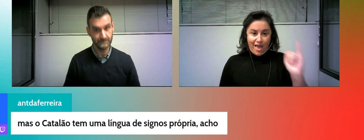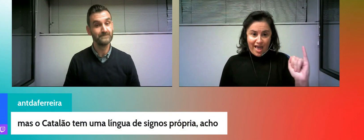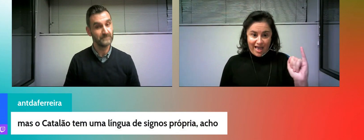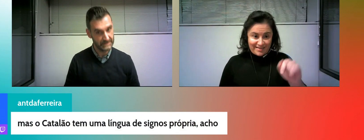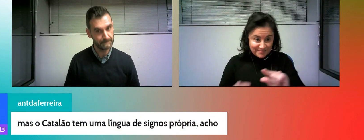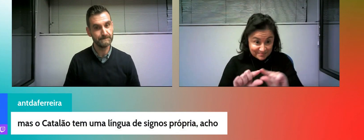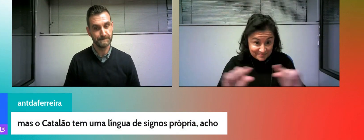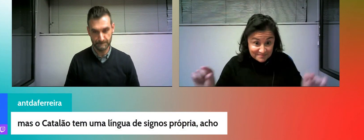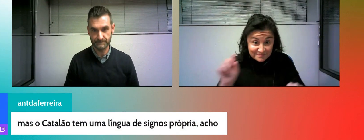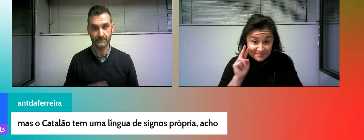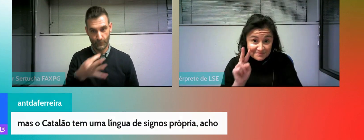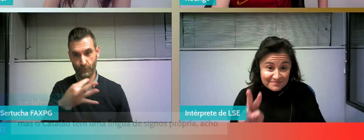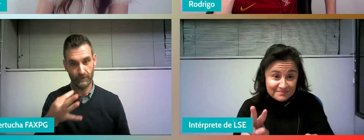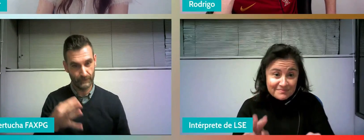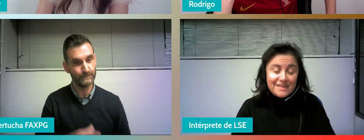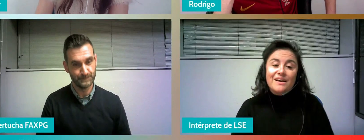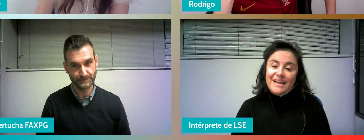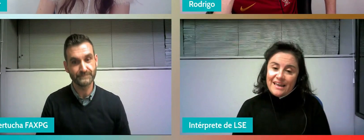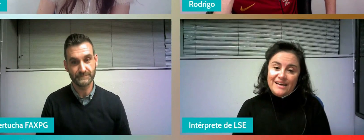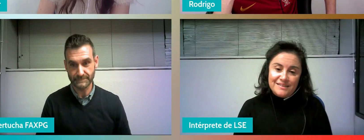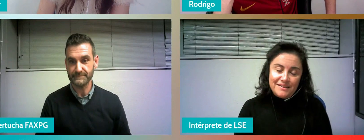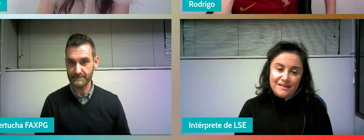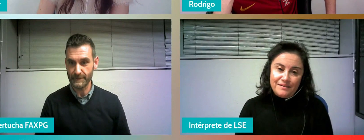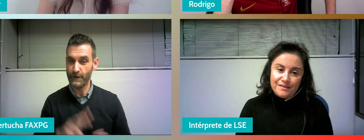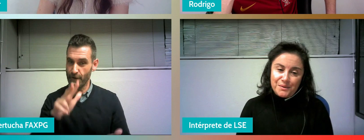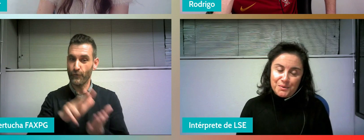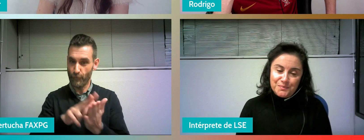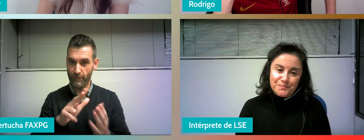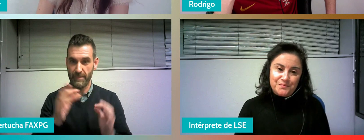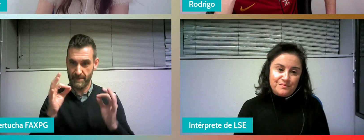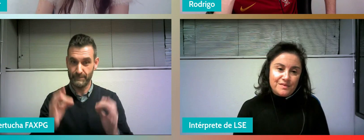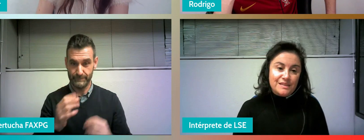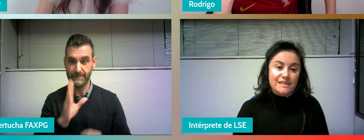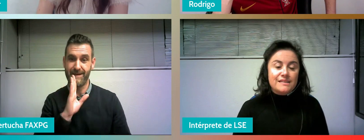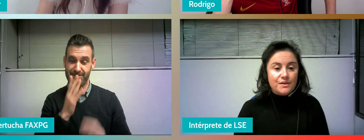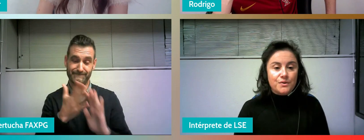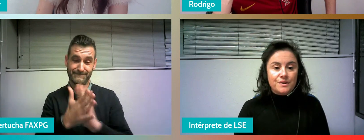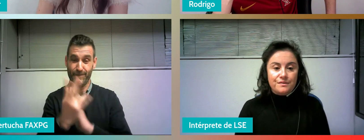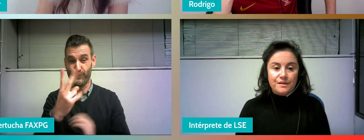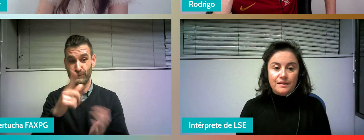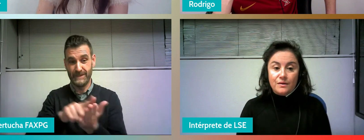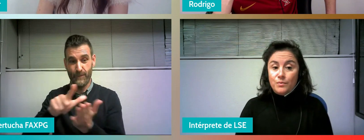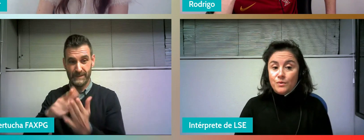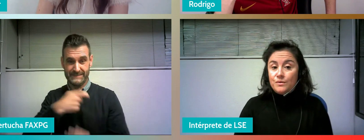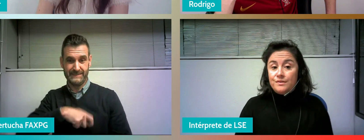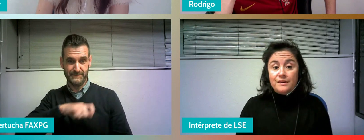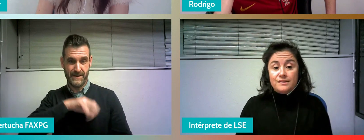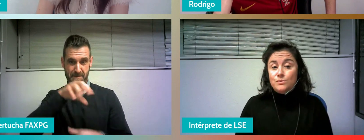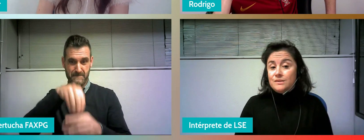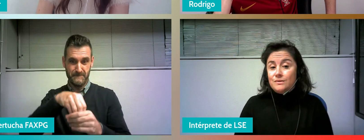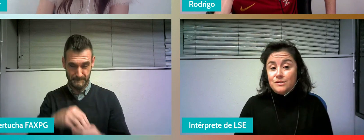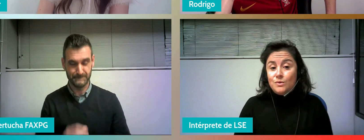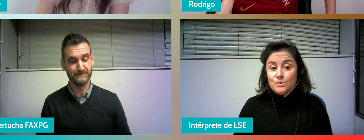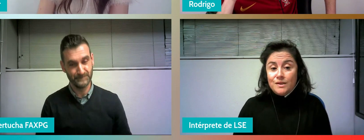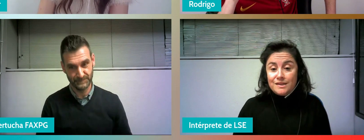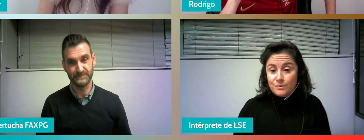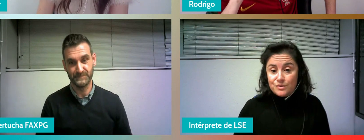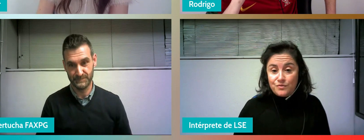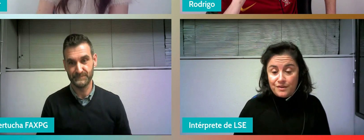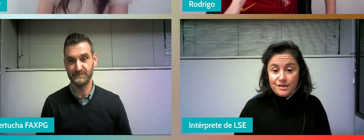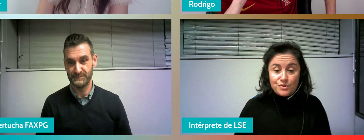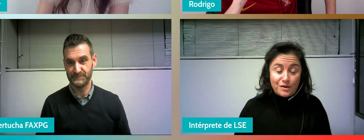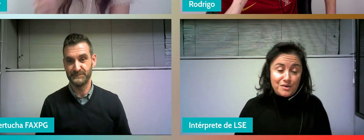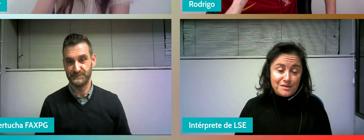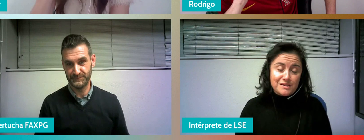aquí esta persoa no chat. É así, é certo. Sí, está reconhecida, un pouco que decía, as dúas únicas